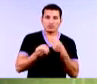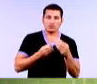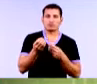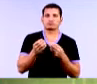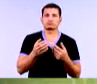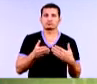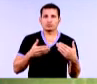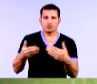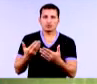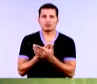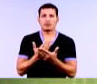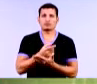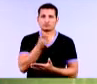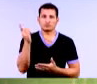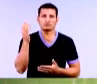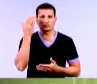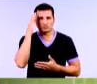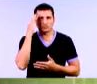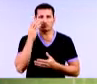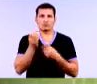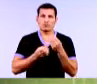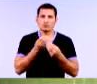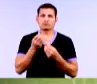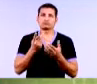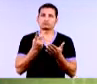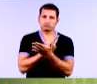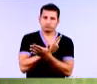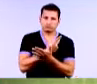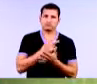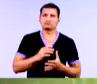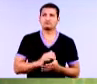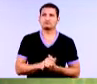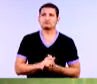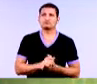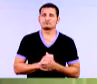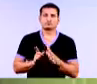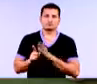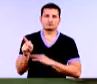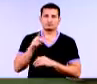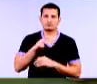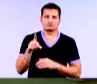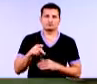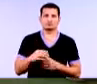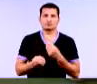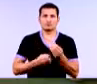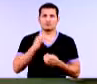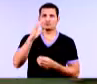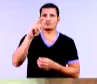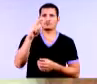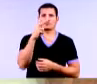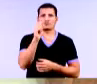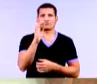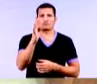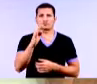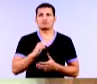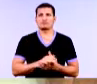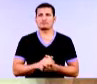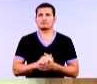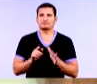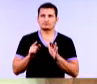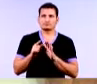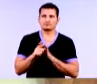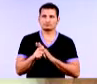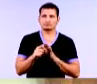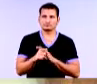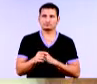vocês compreendam como que isso deve acontecer. Professor Alisson, como é que está nosso chat aí? Tá tranquilo aqui, o